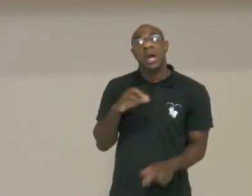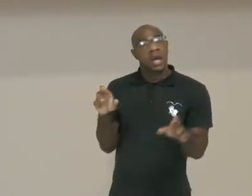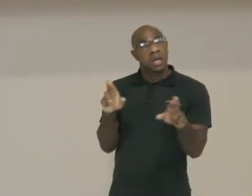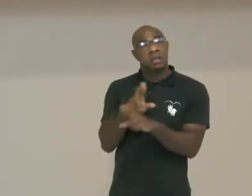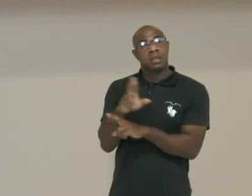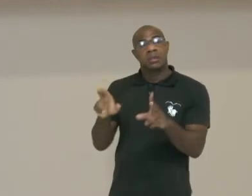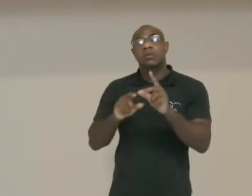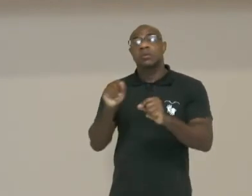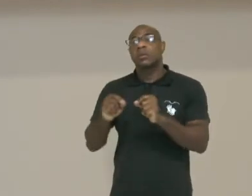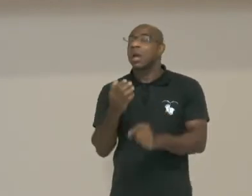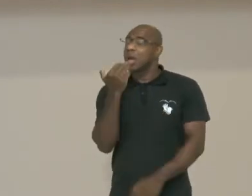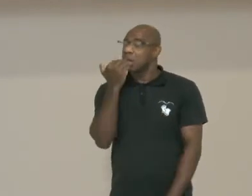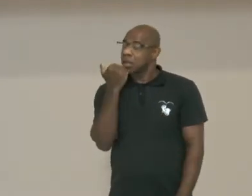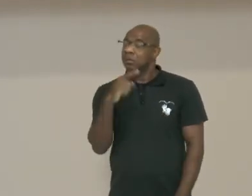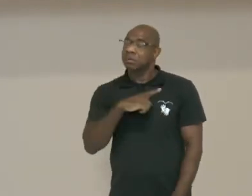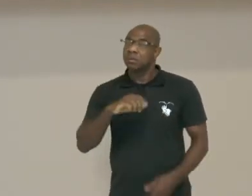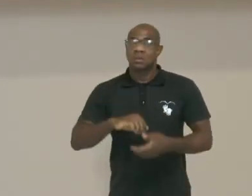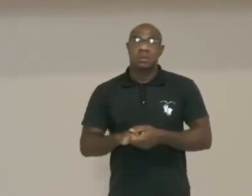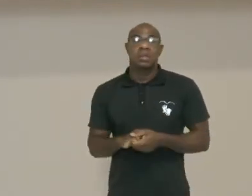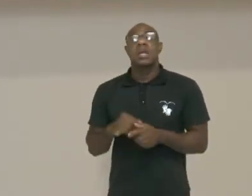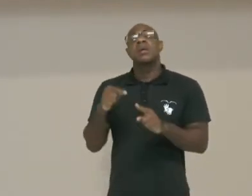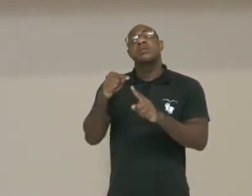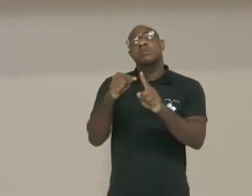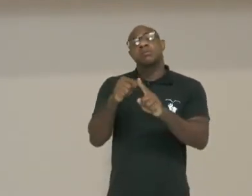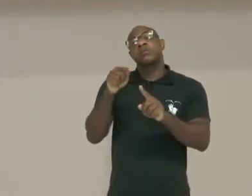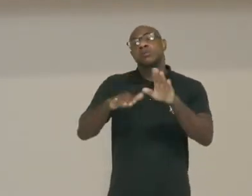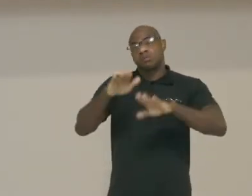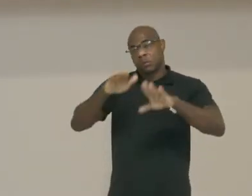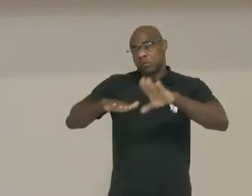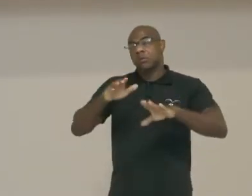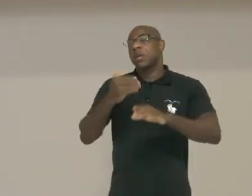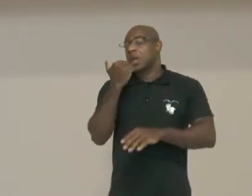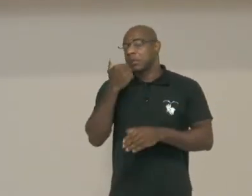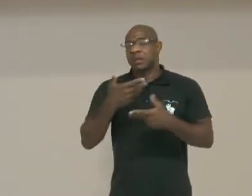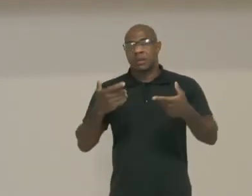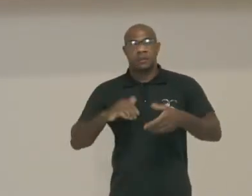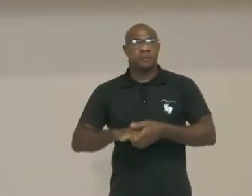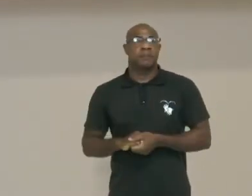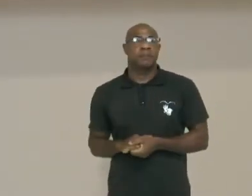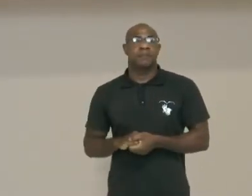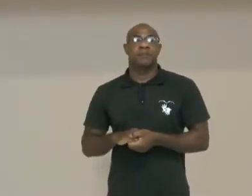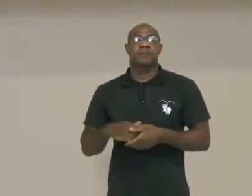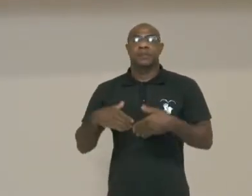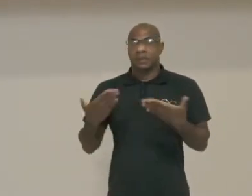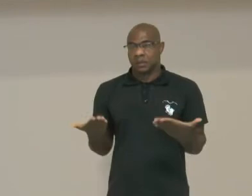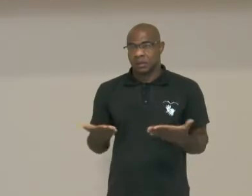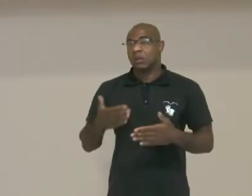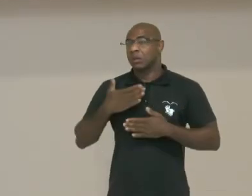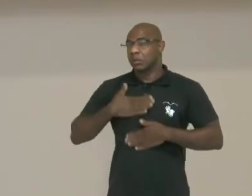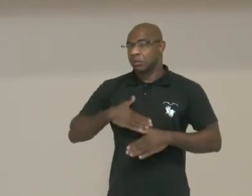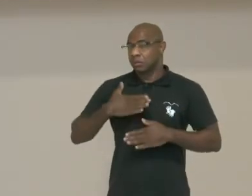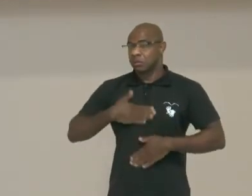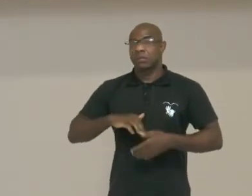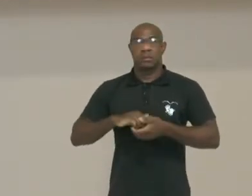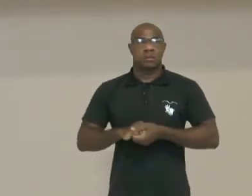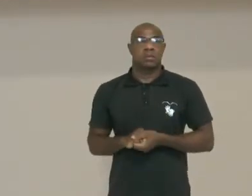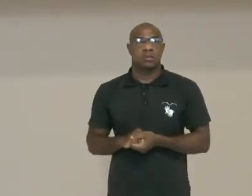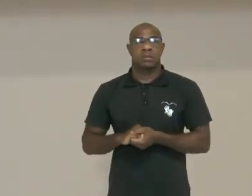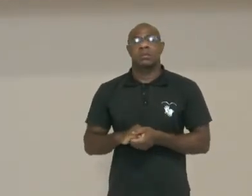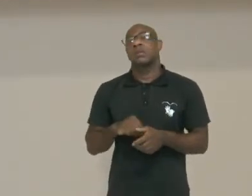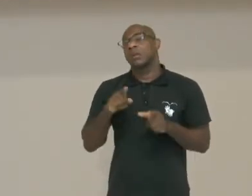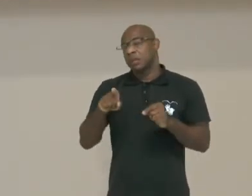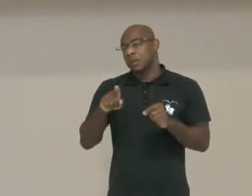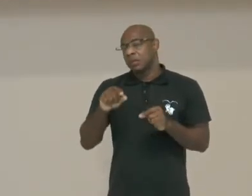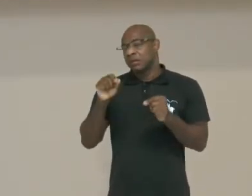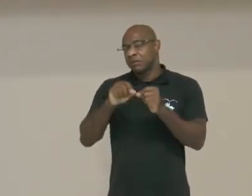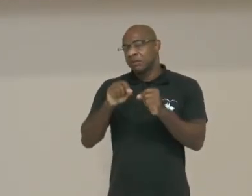com a alimentação, é de acordo com a alimentação, ok? Muito bem, então agora com muita cautela eu vou sugerir para você aí